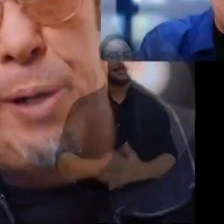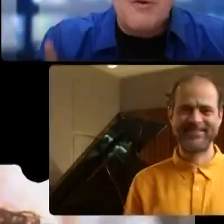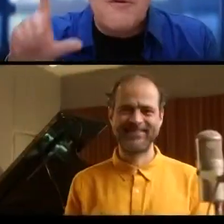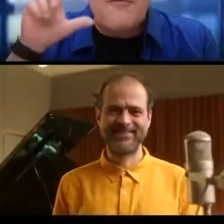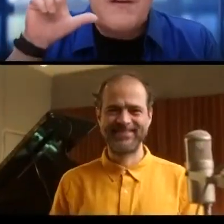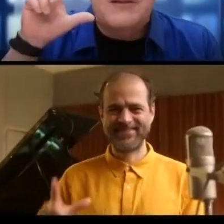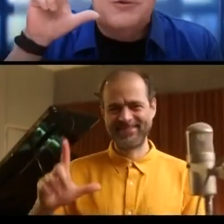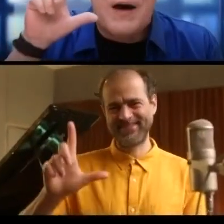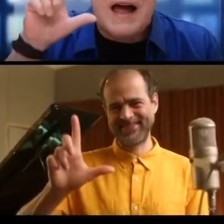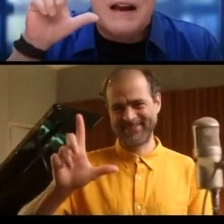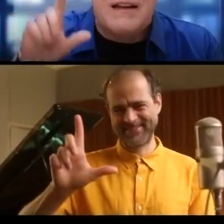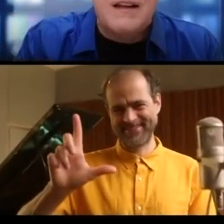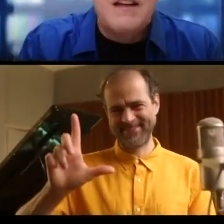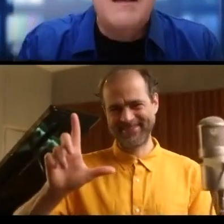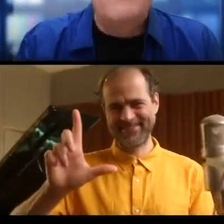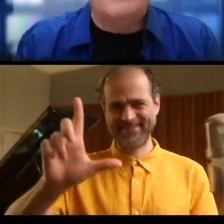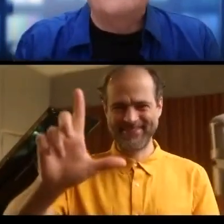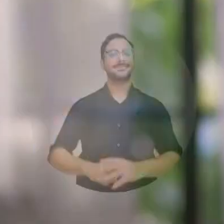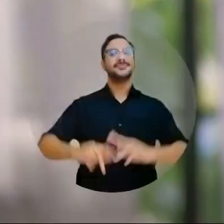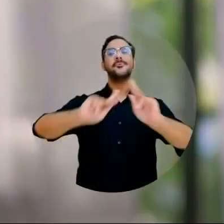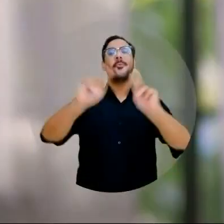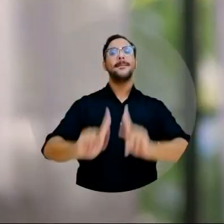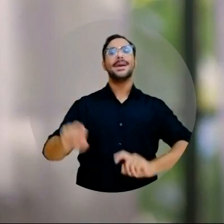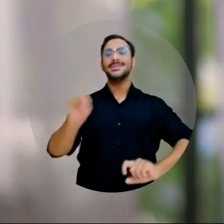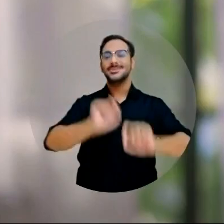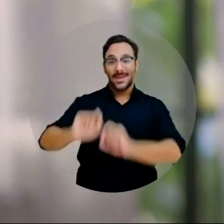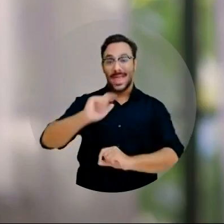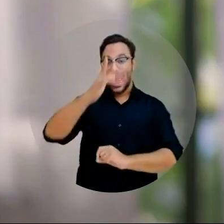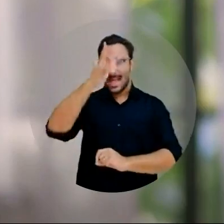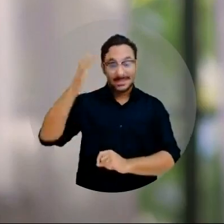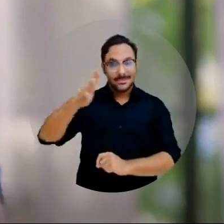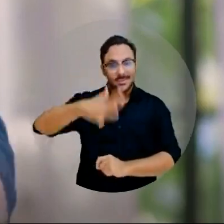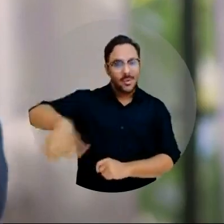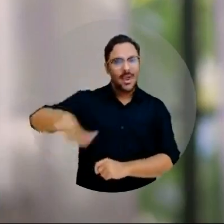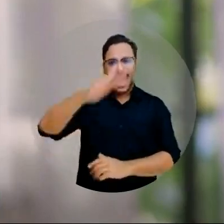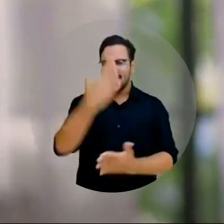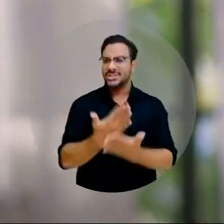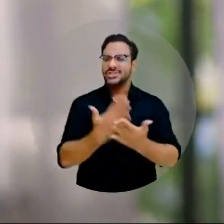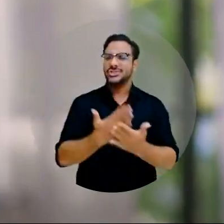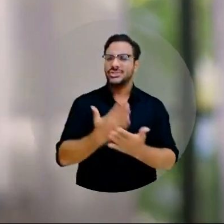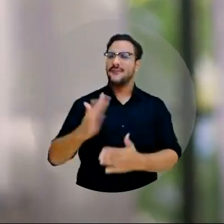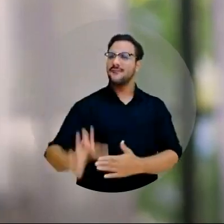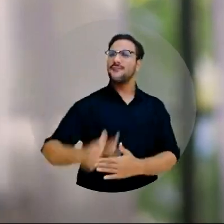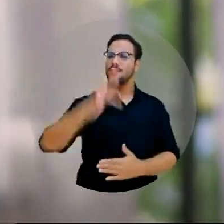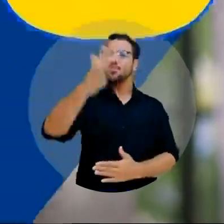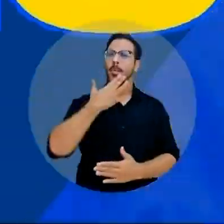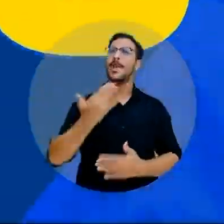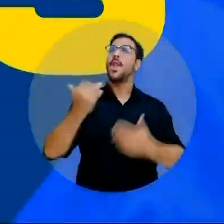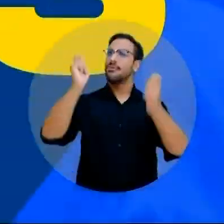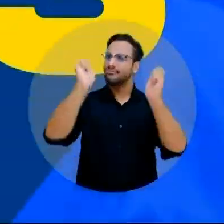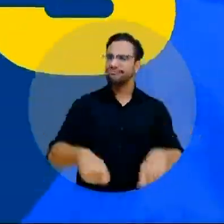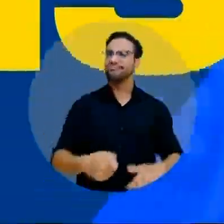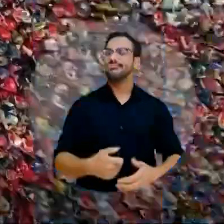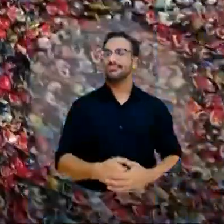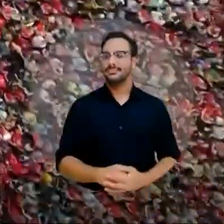de alegria. Um país em que as pessoas acreditem que o amanhã vai ser melhor.